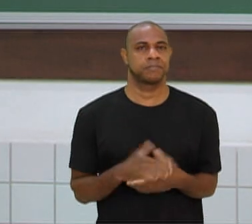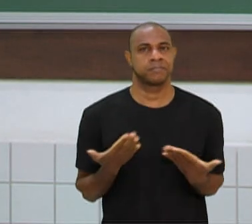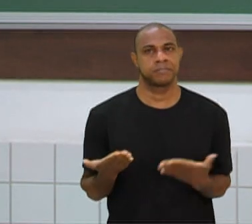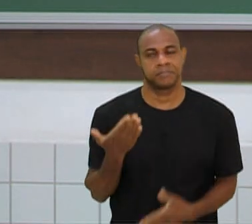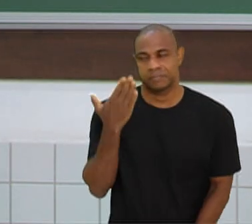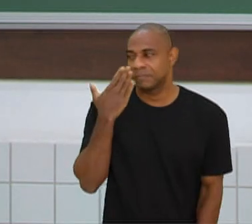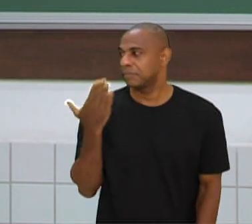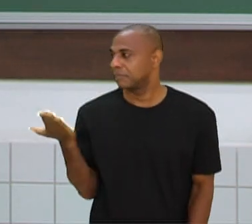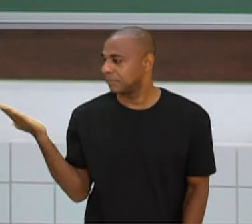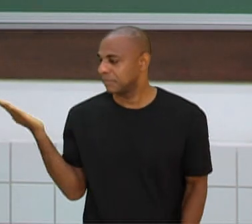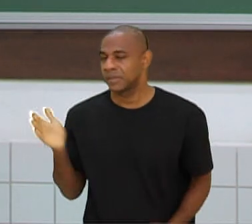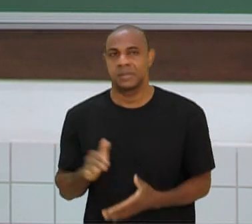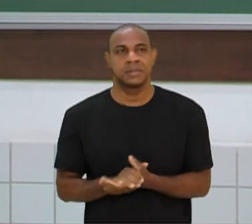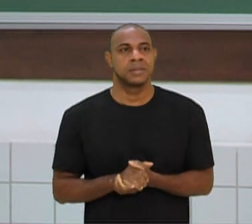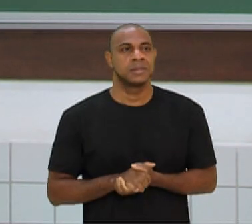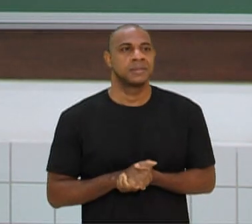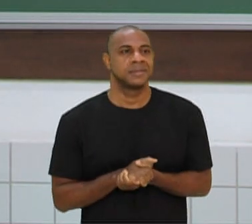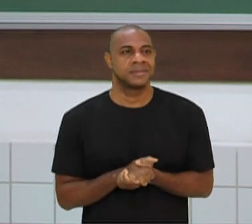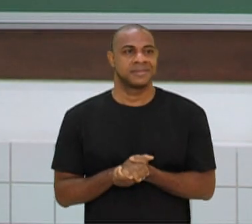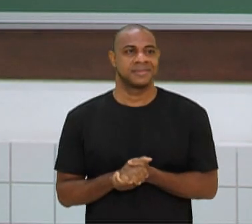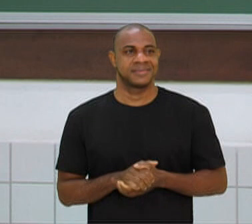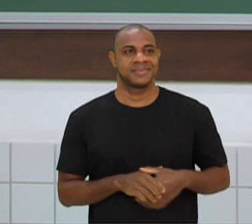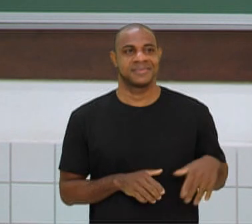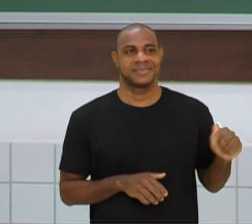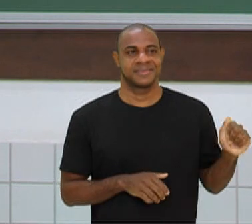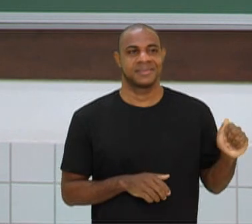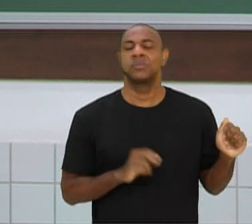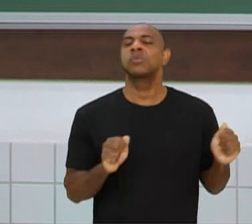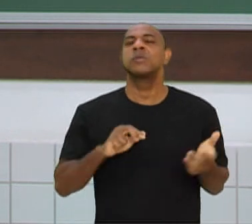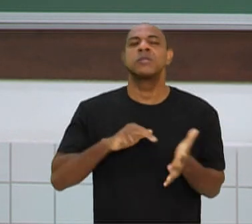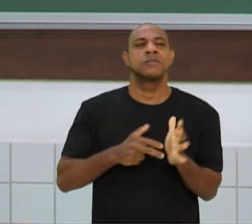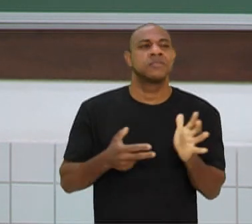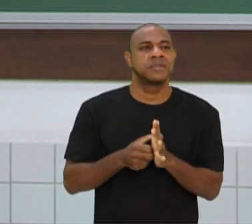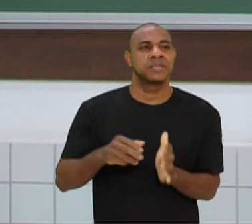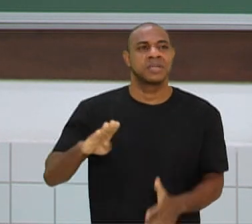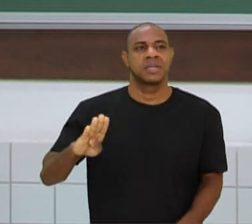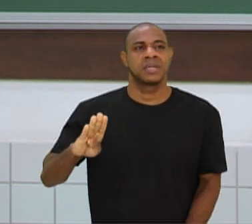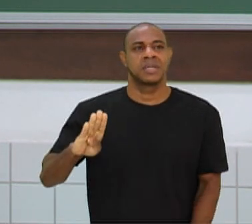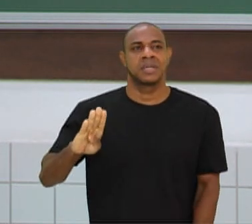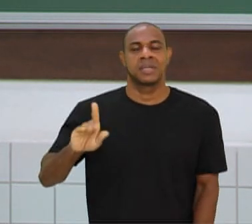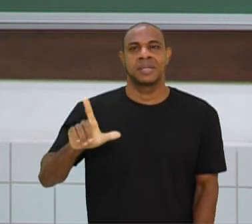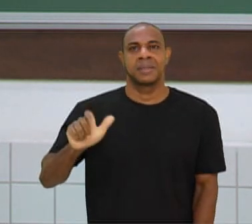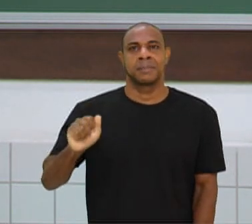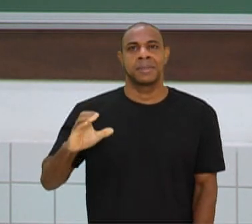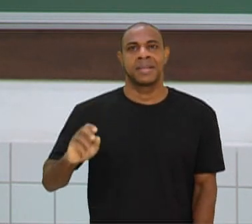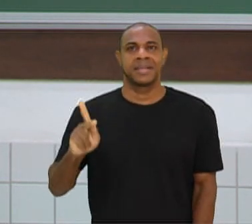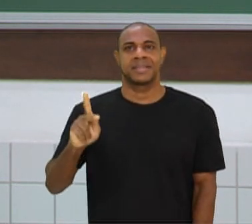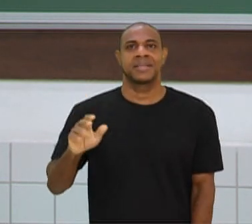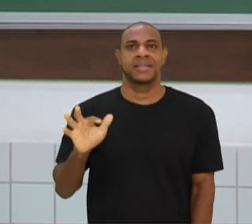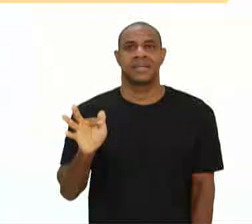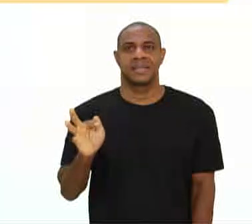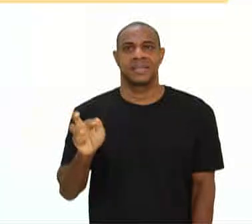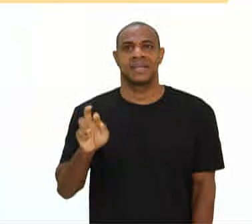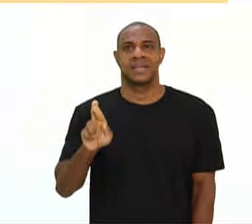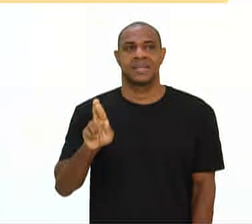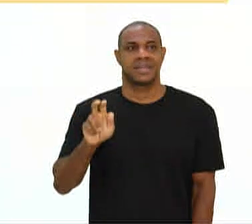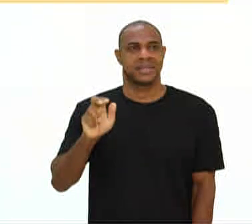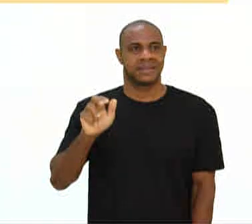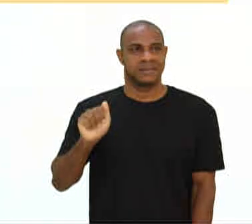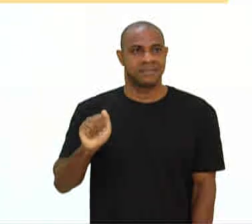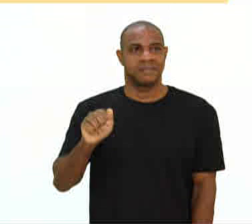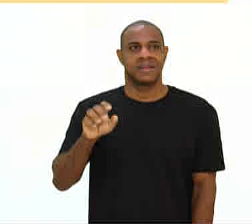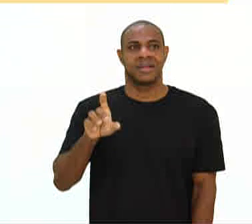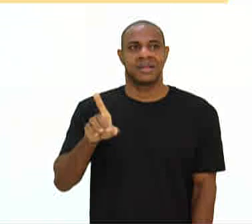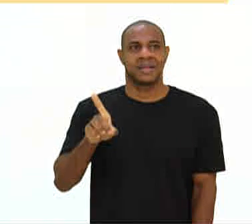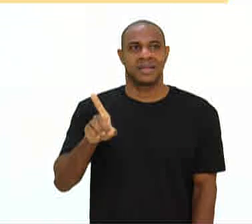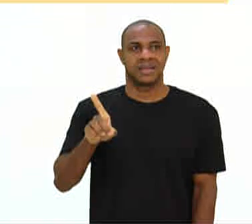Observando a nossa questão, pessoal, what is Black Friday? Black Friday is a day where people change their gifts and buy with a